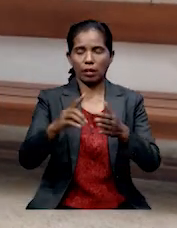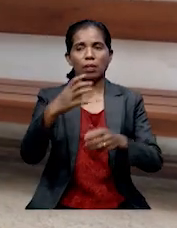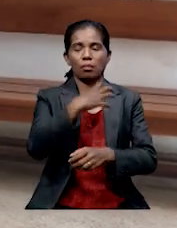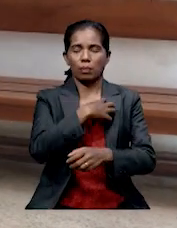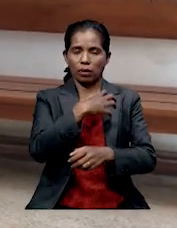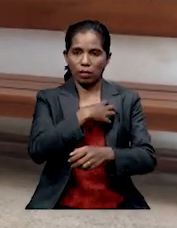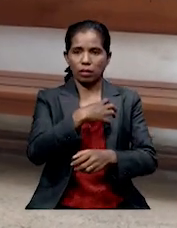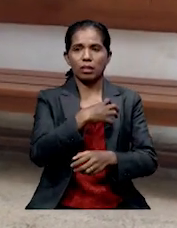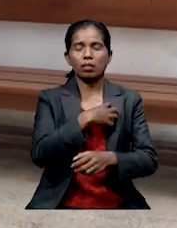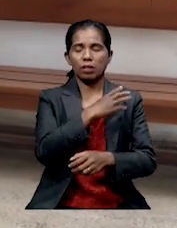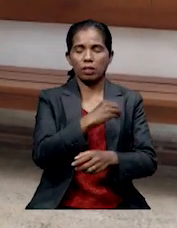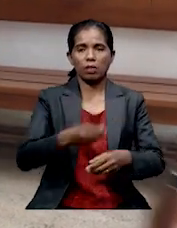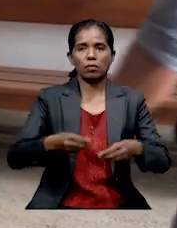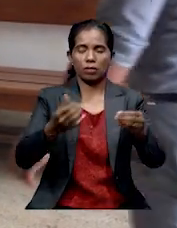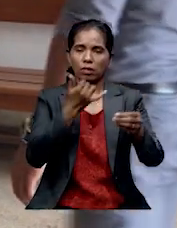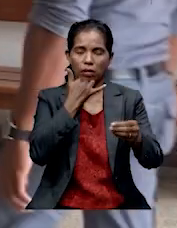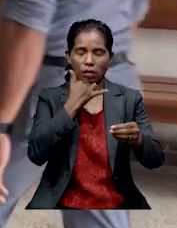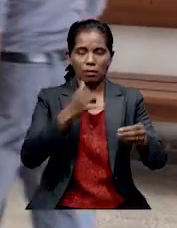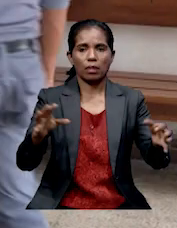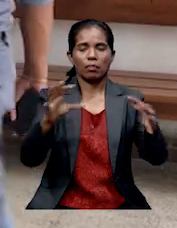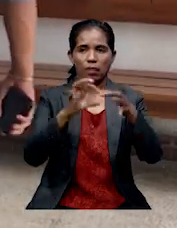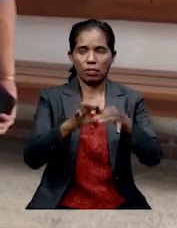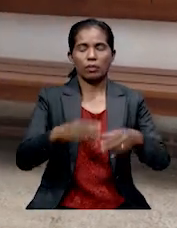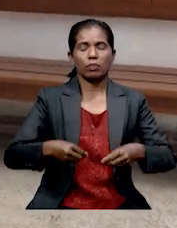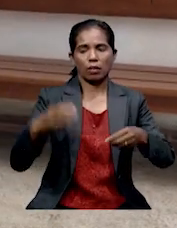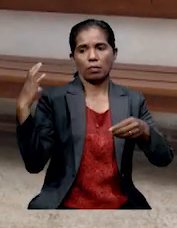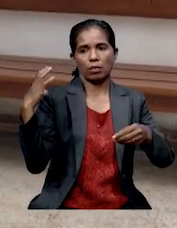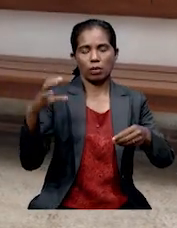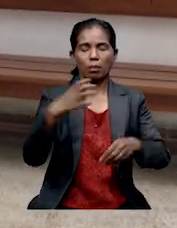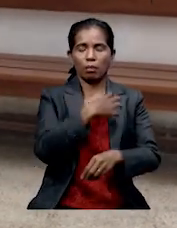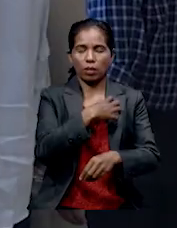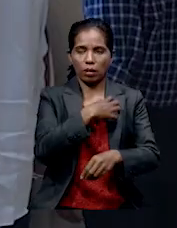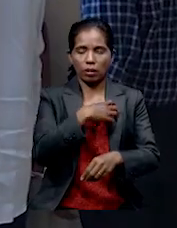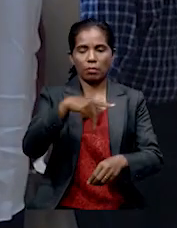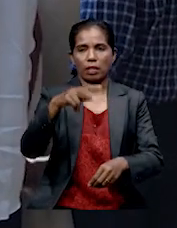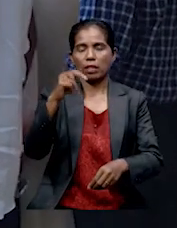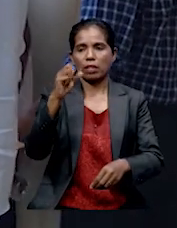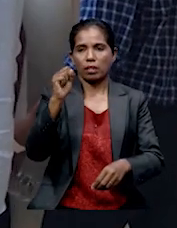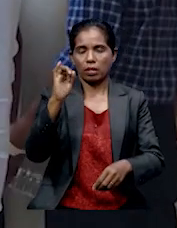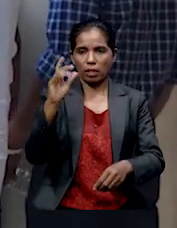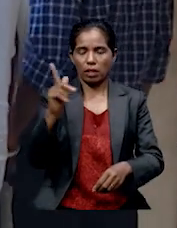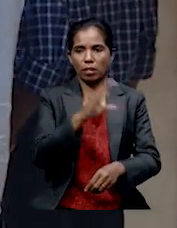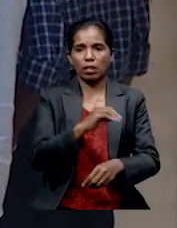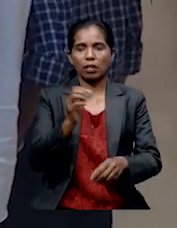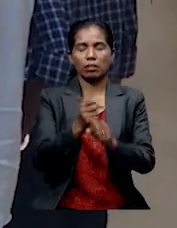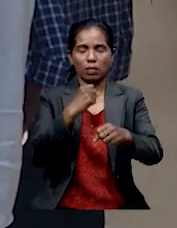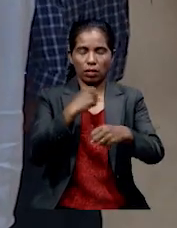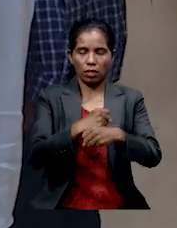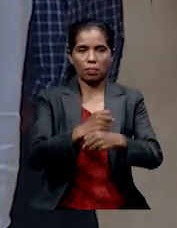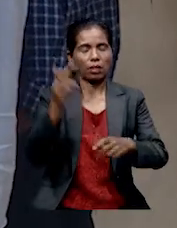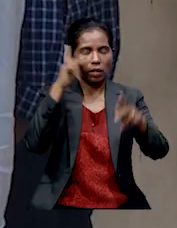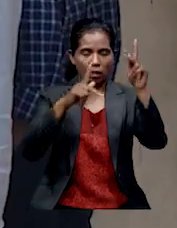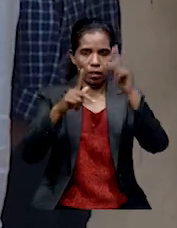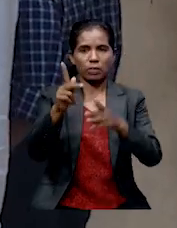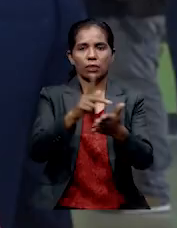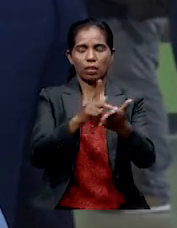fo culpa ba órgão soberano sira, debe fo competência liu ba polícia científica investigação criminal KPSIC, ho di halo atuação ba caso crime